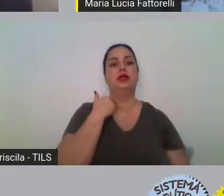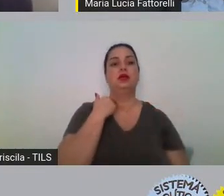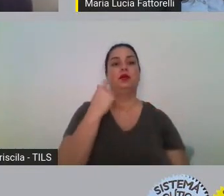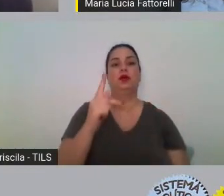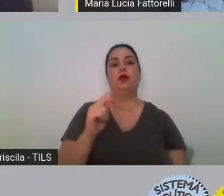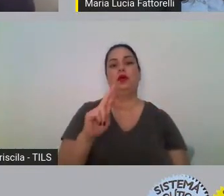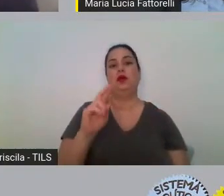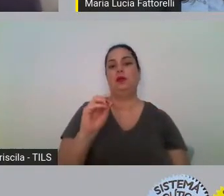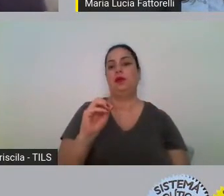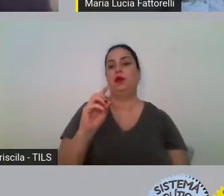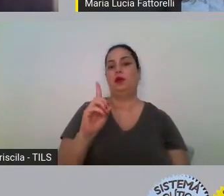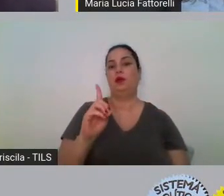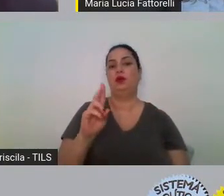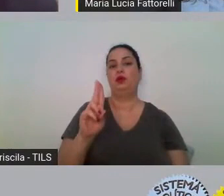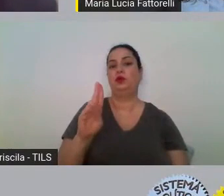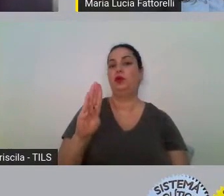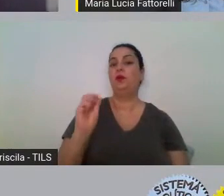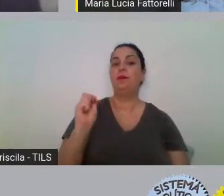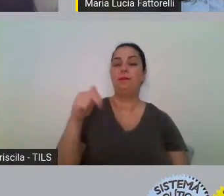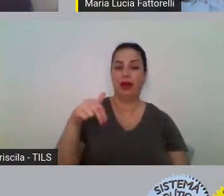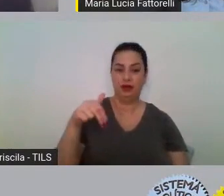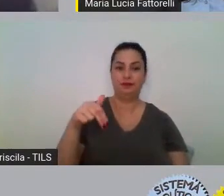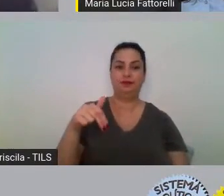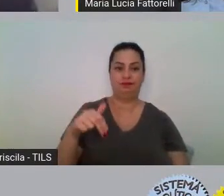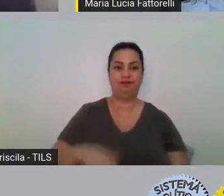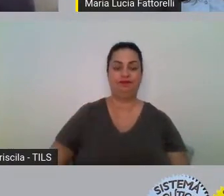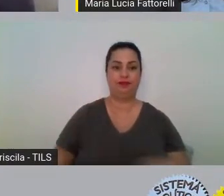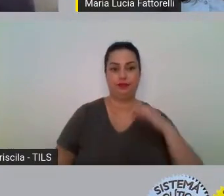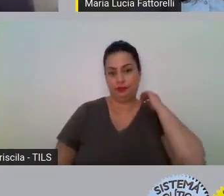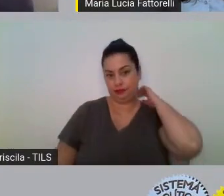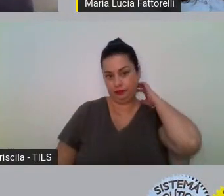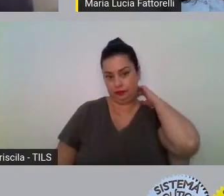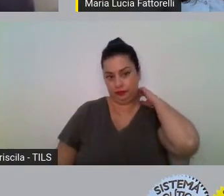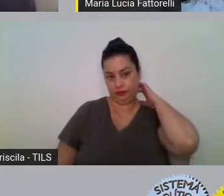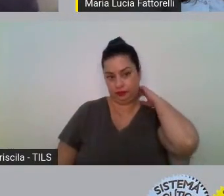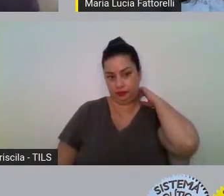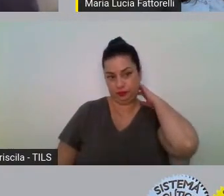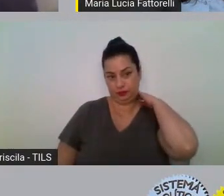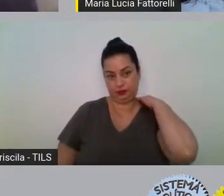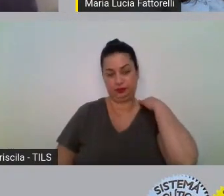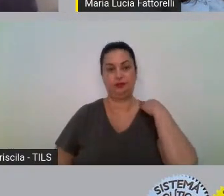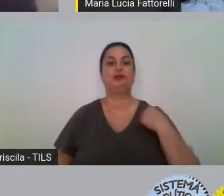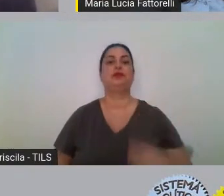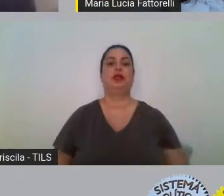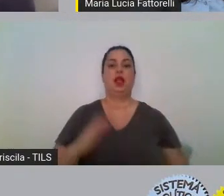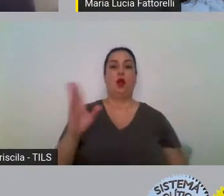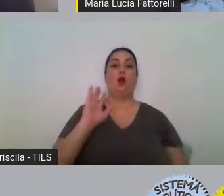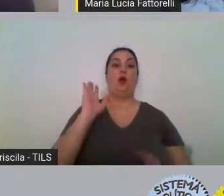Banco do Estado o Banco do Amazonas ficou com